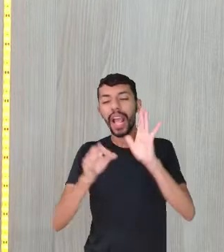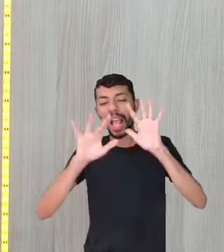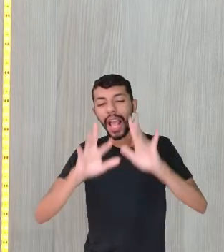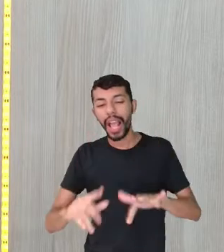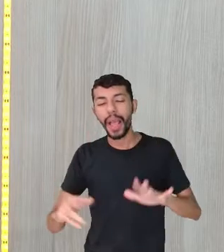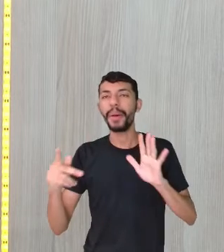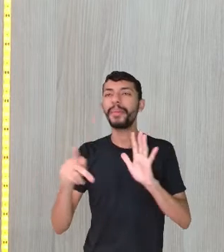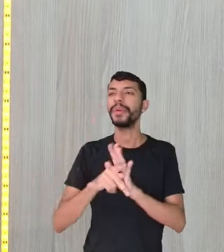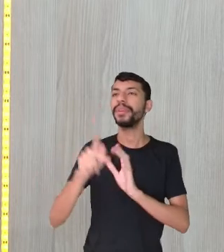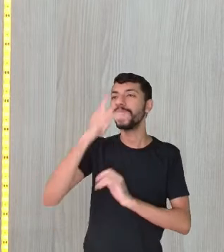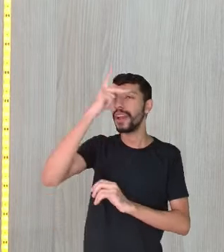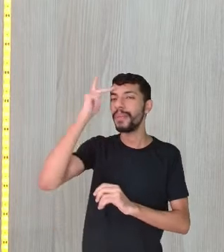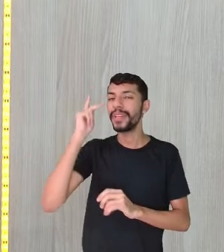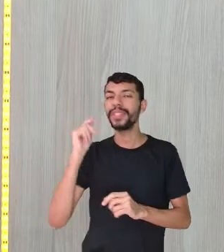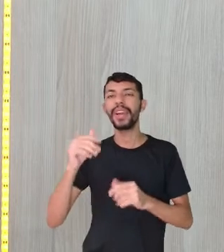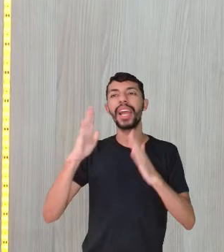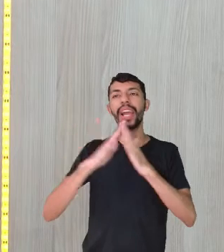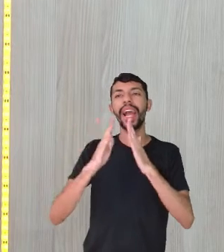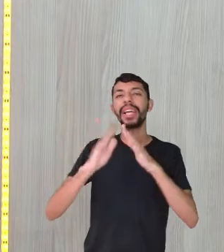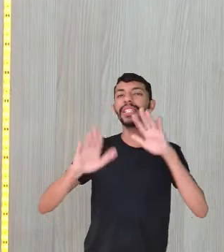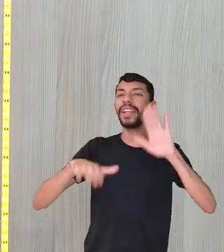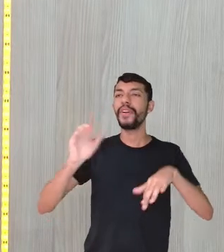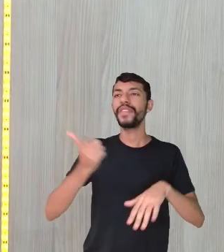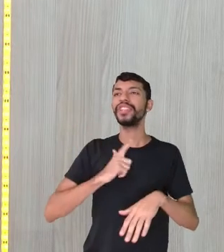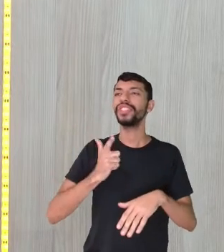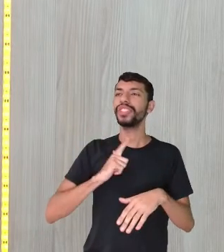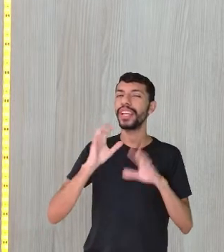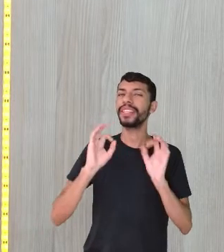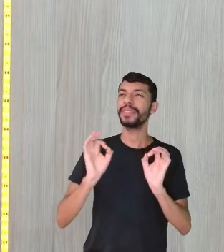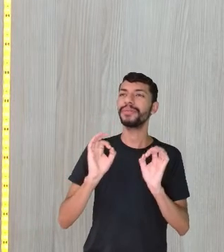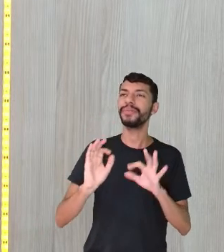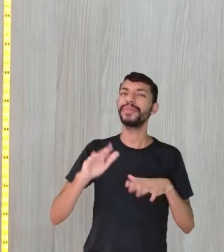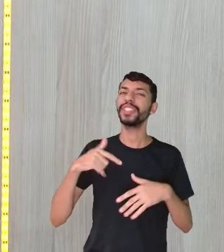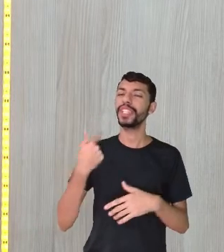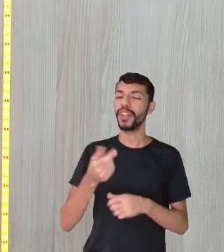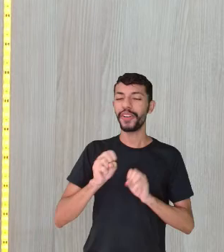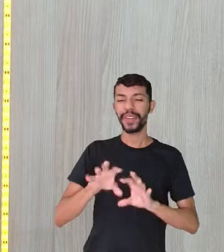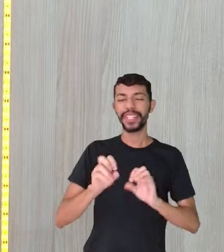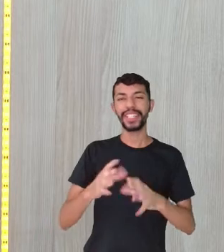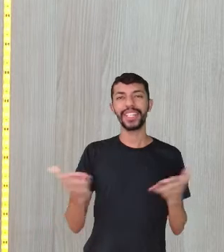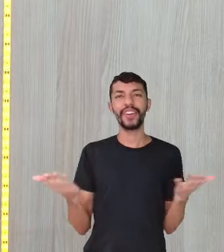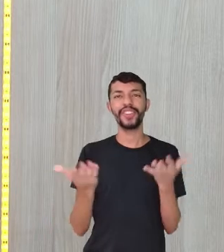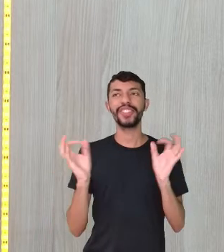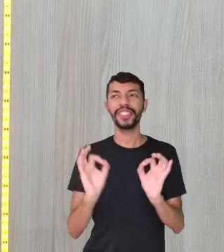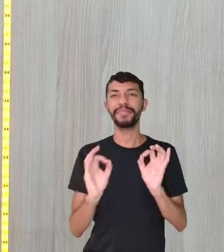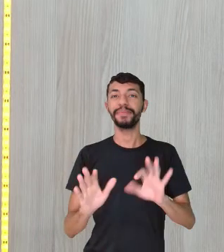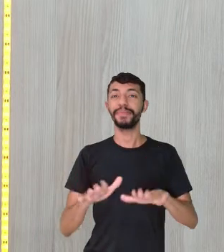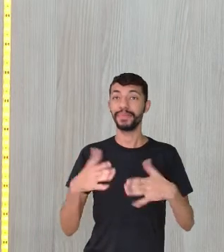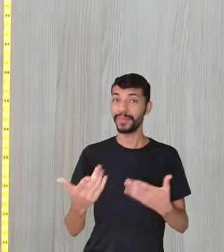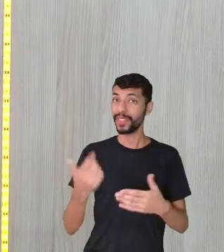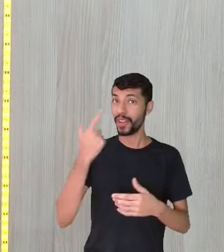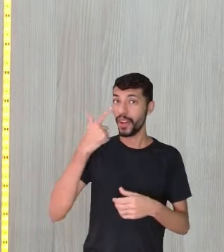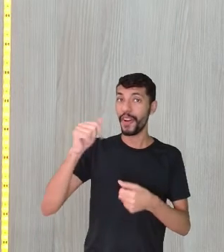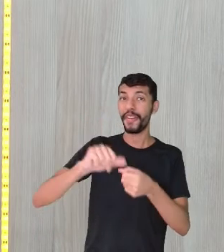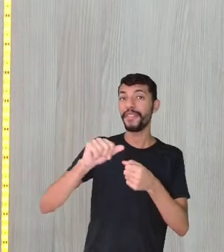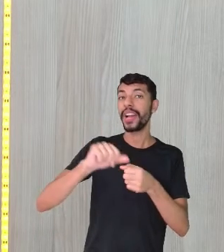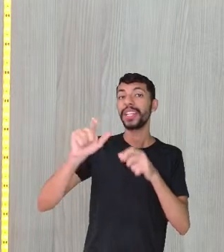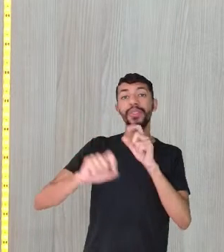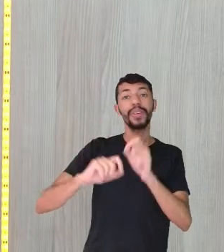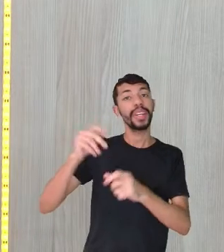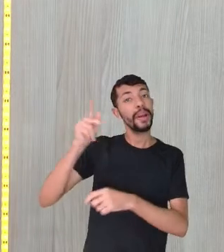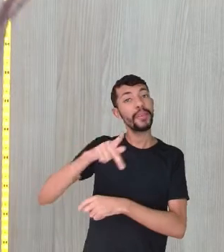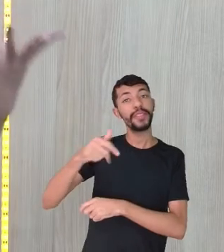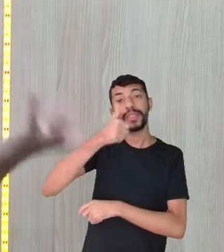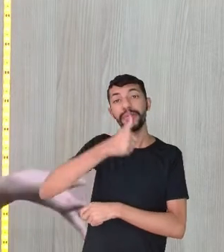que as pessoas de casa possam ter sobre a aula que a gente vai dar aqui hoje. Então, faça justamente o que a professora Adriana